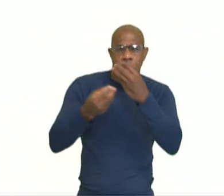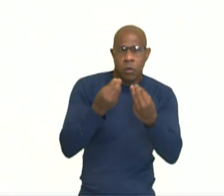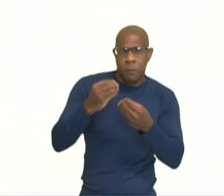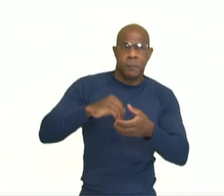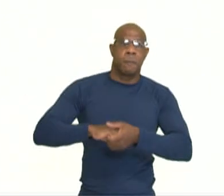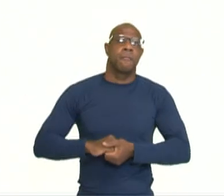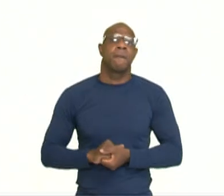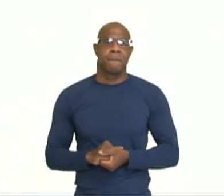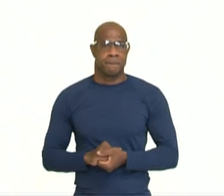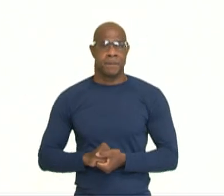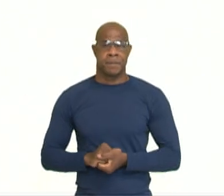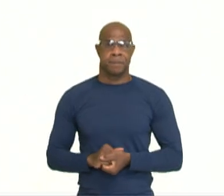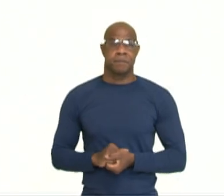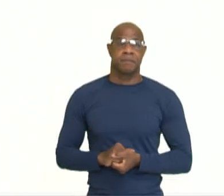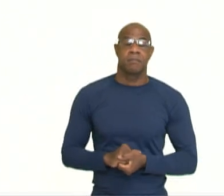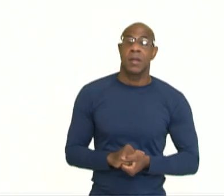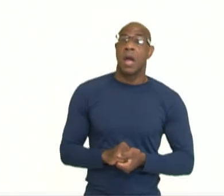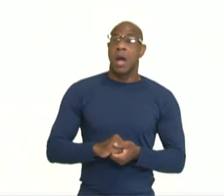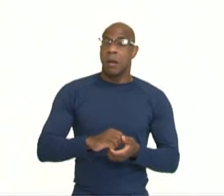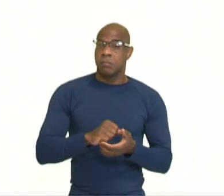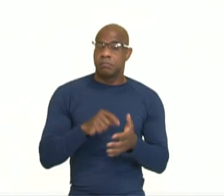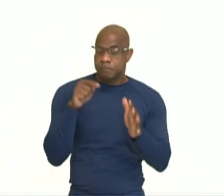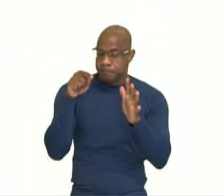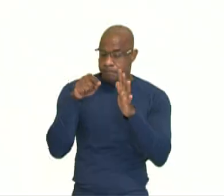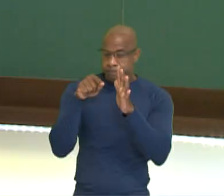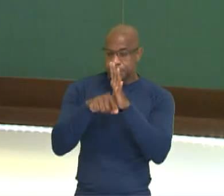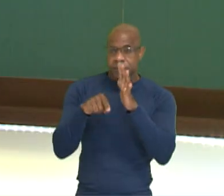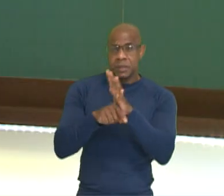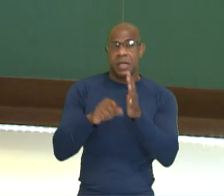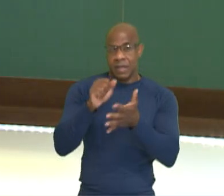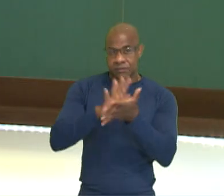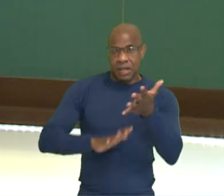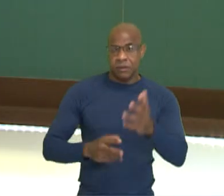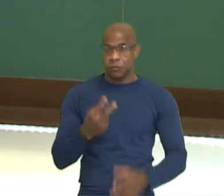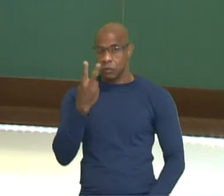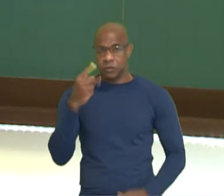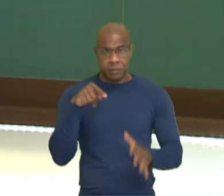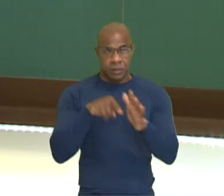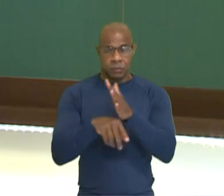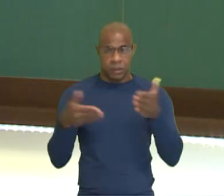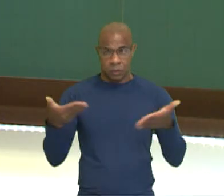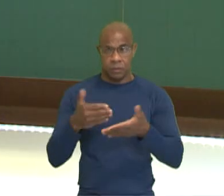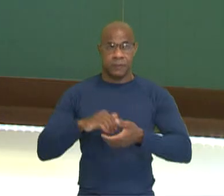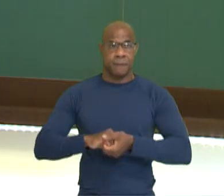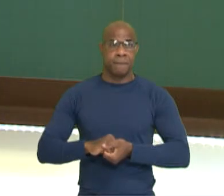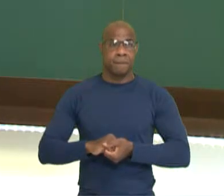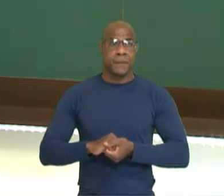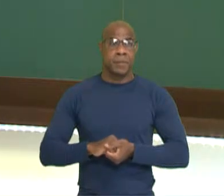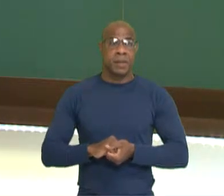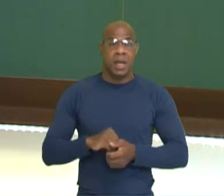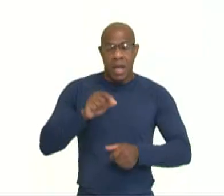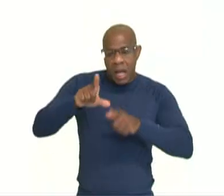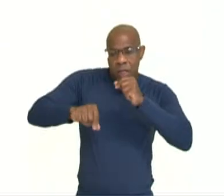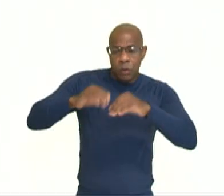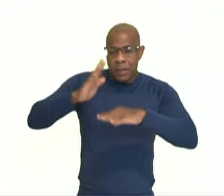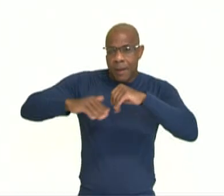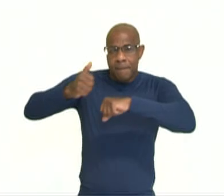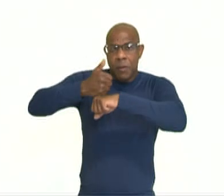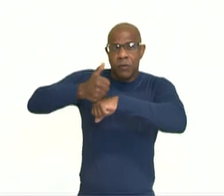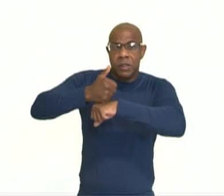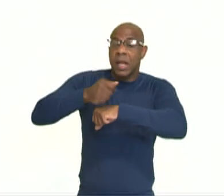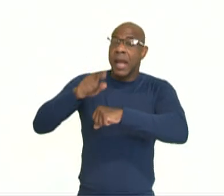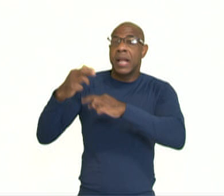responsáveis. Questão 2, atividade 2. Está preparado? Vamos lá? A escolha da profissão é